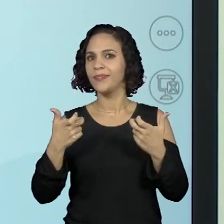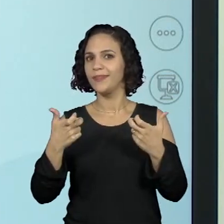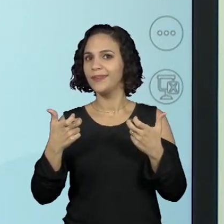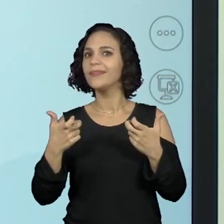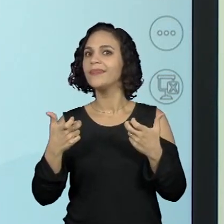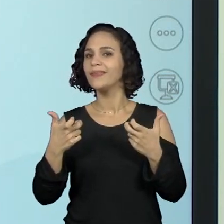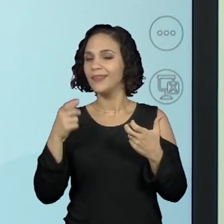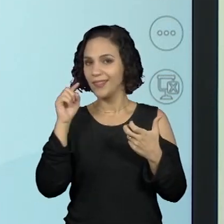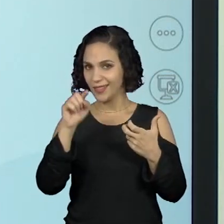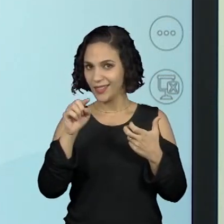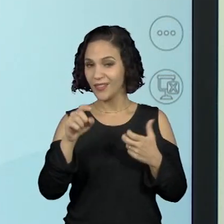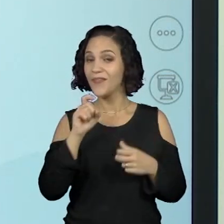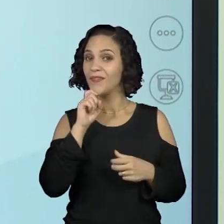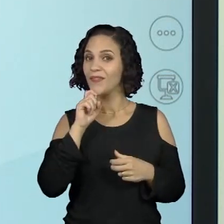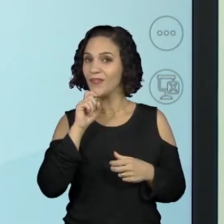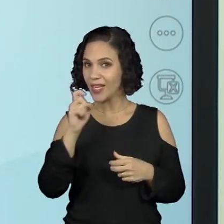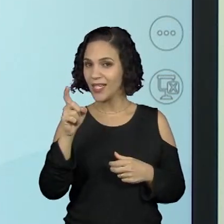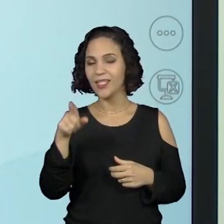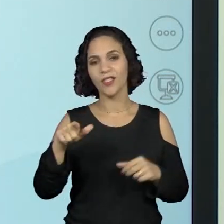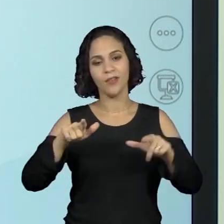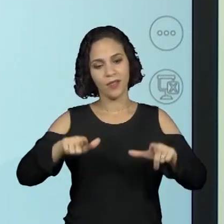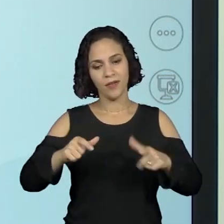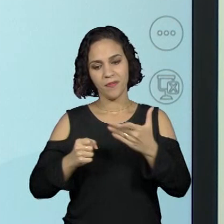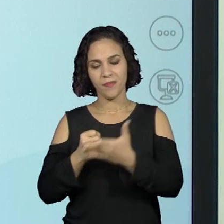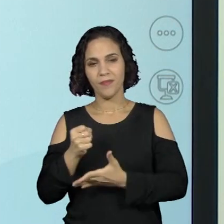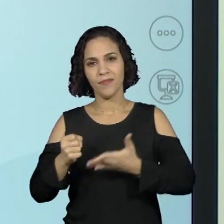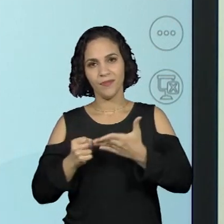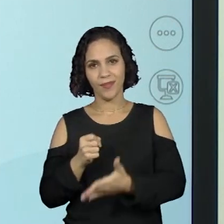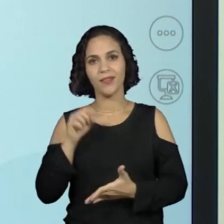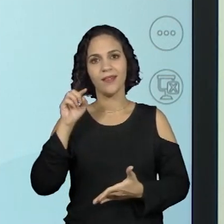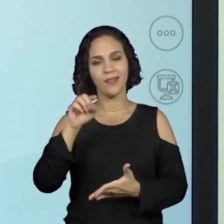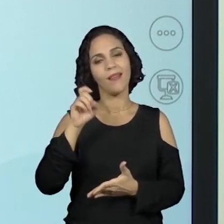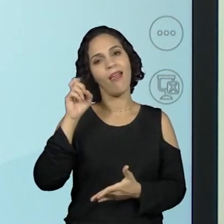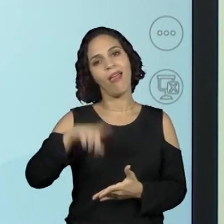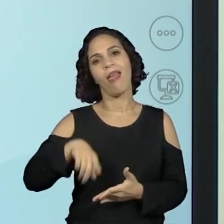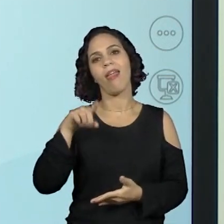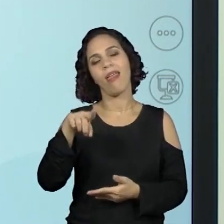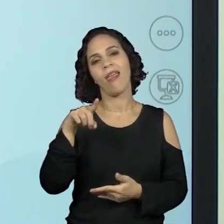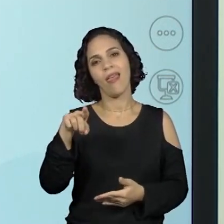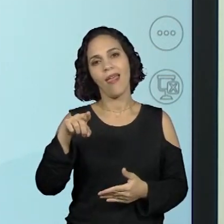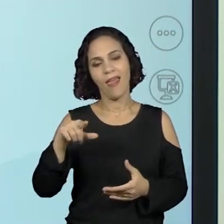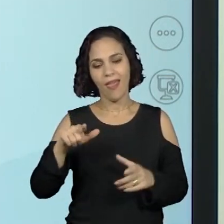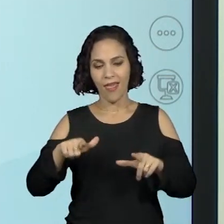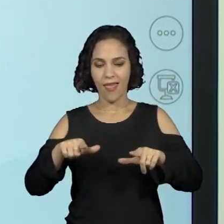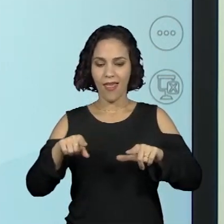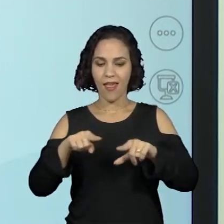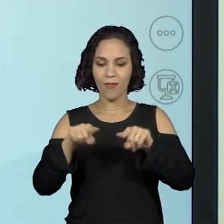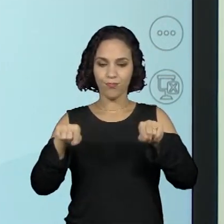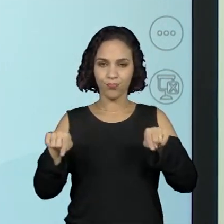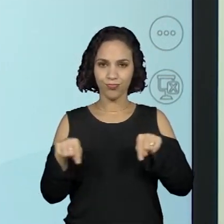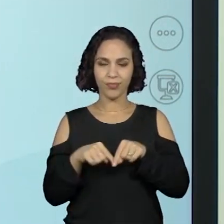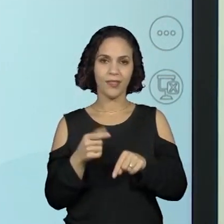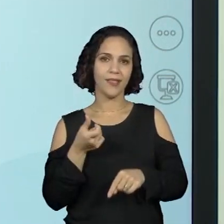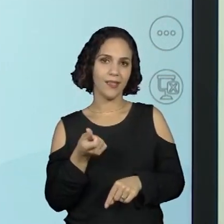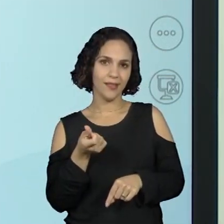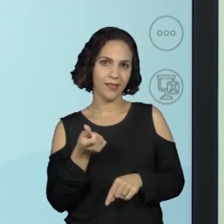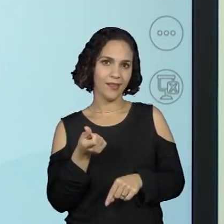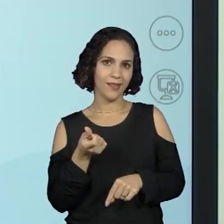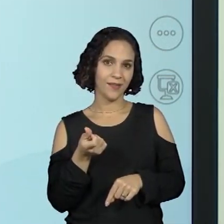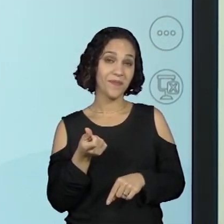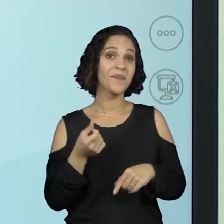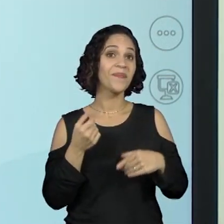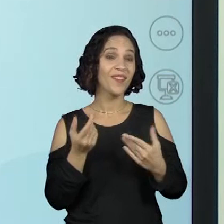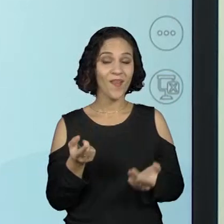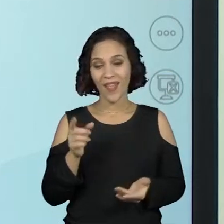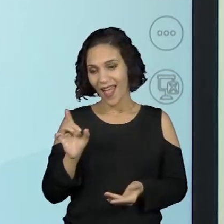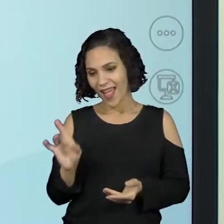que a pirâmide verde era uma pirâmide de base hexagonal. E então, para cada um dos lados do polígono,